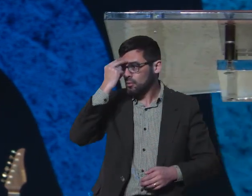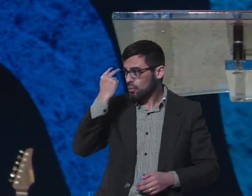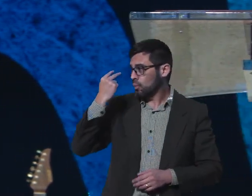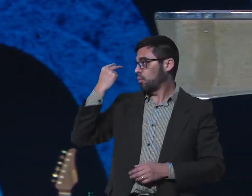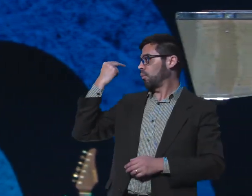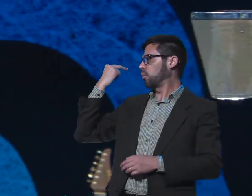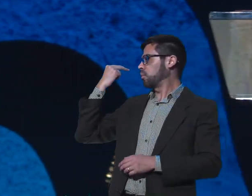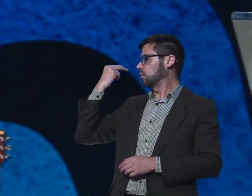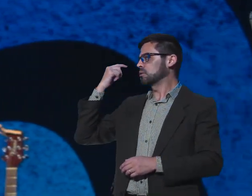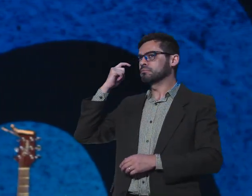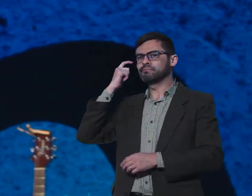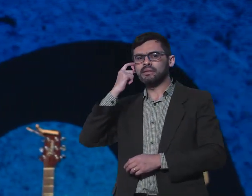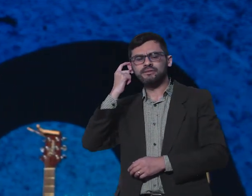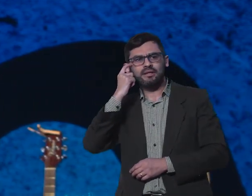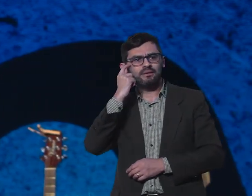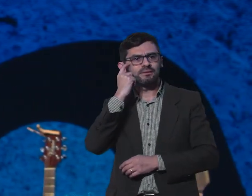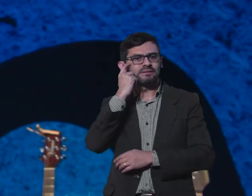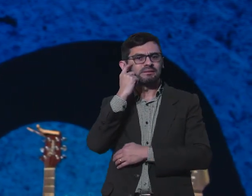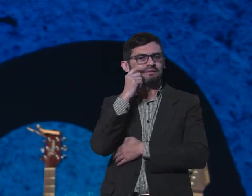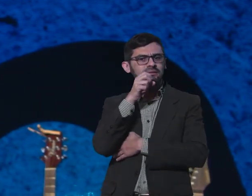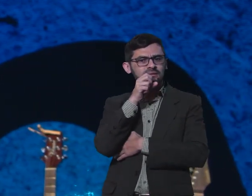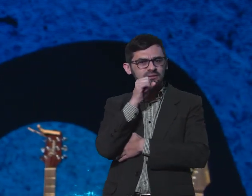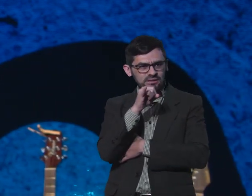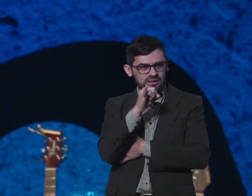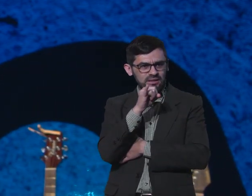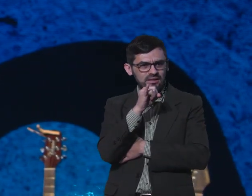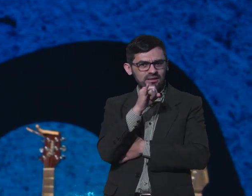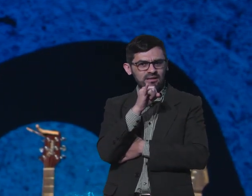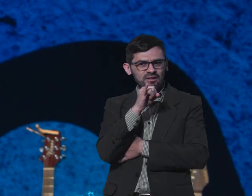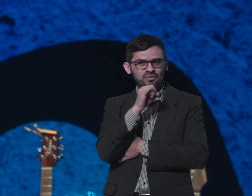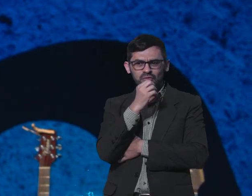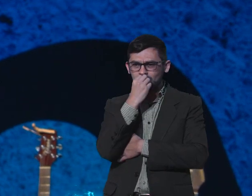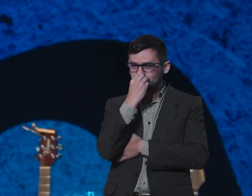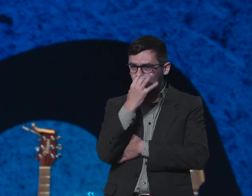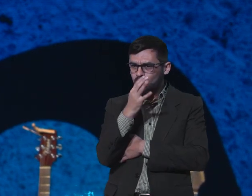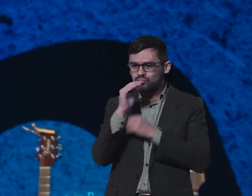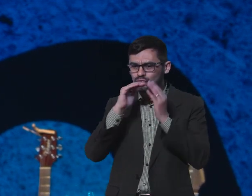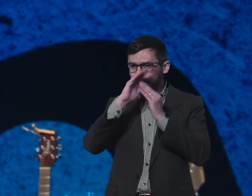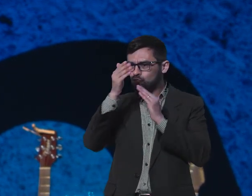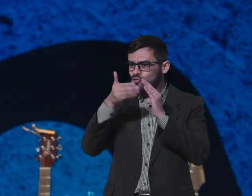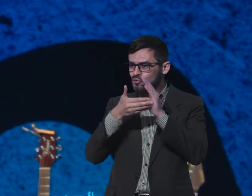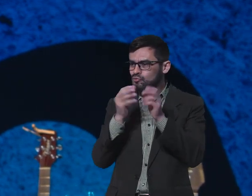vão se perguntar: será que valeu a pena?